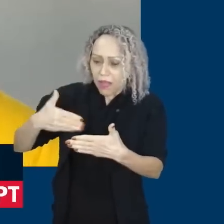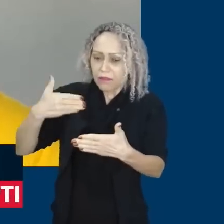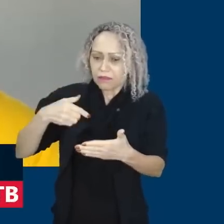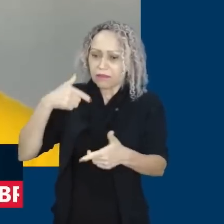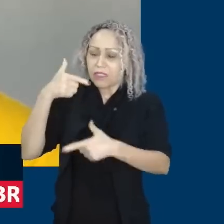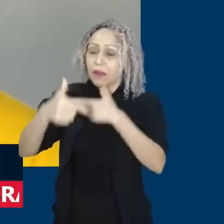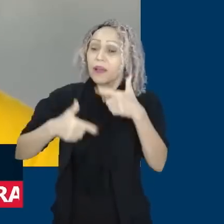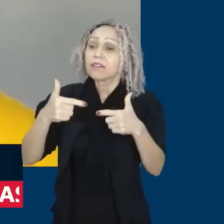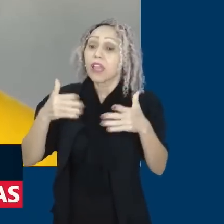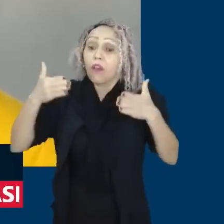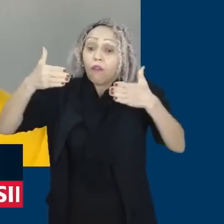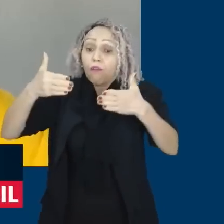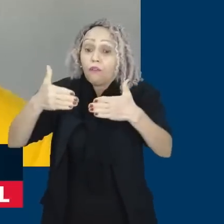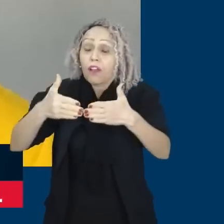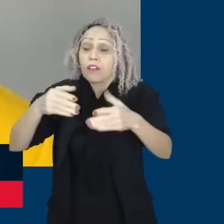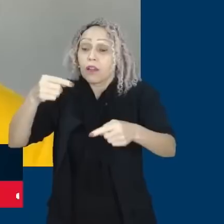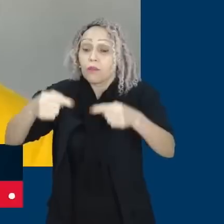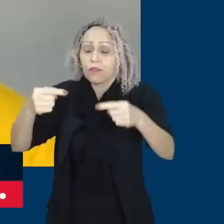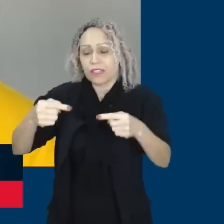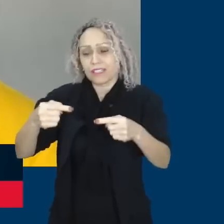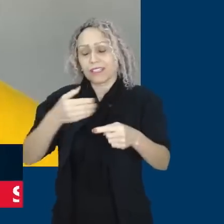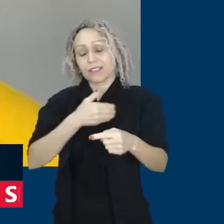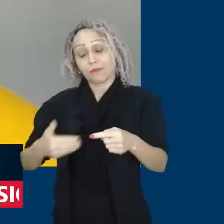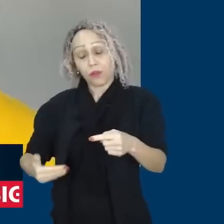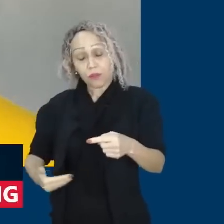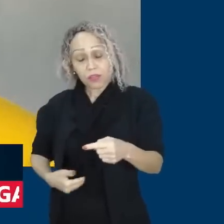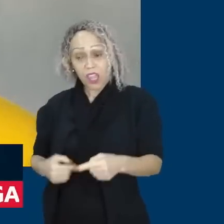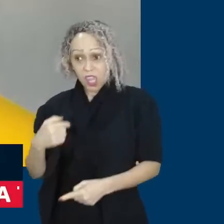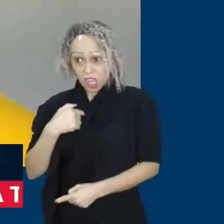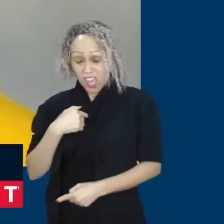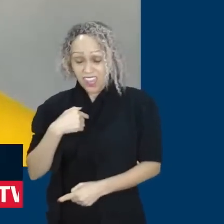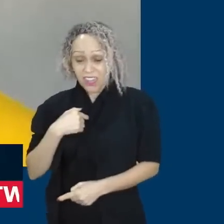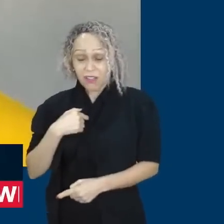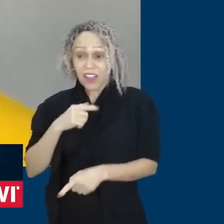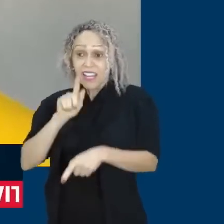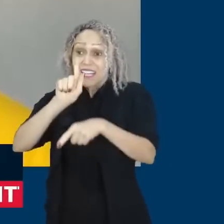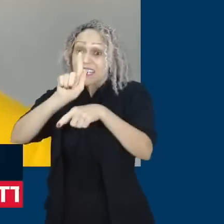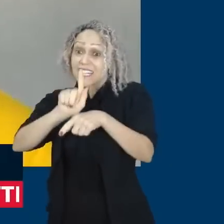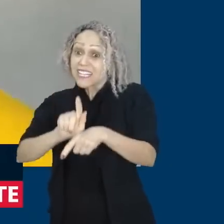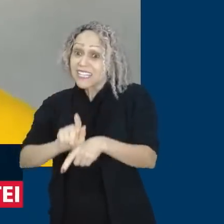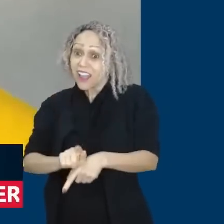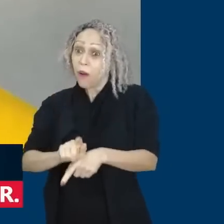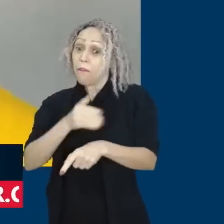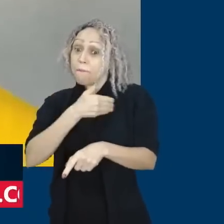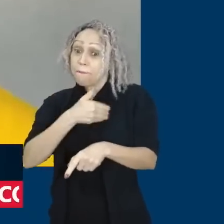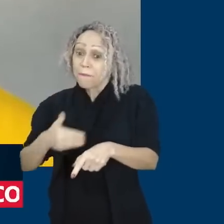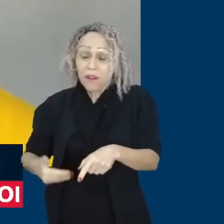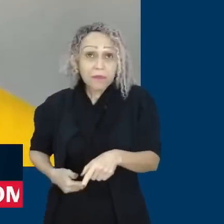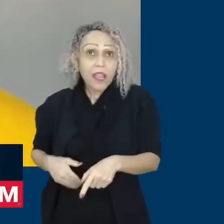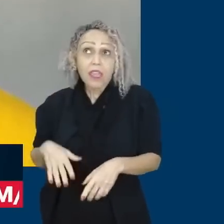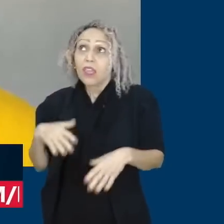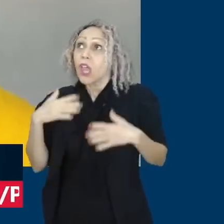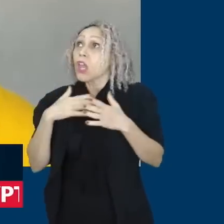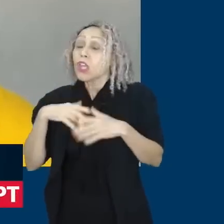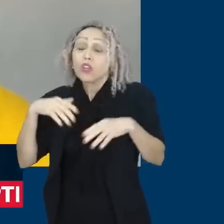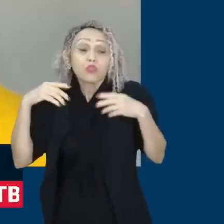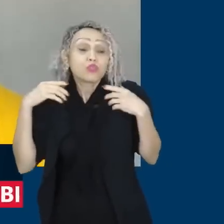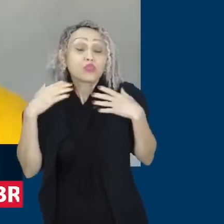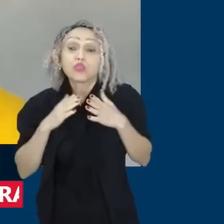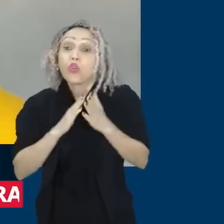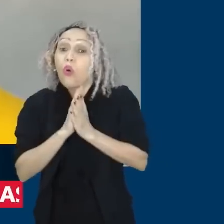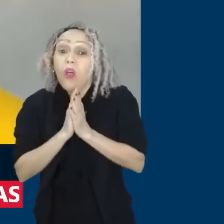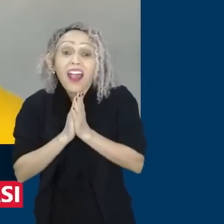políticas públicas. Eu sou formada em gestão pública, e muita gente às vezes me fala assim: ah, mas você é especialista em quê? Eu falo: eu